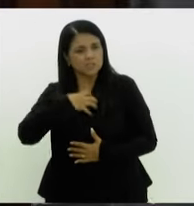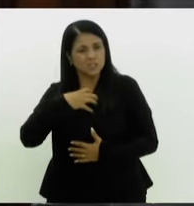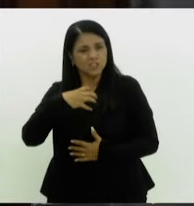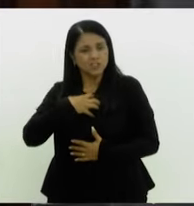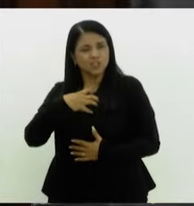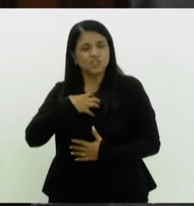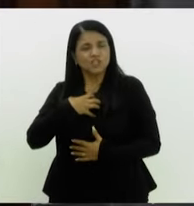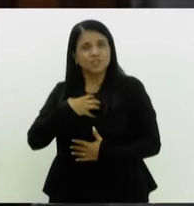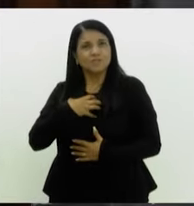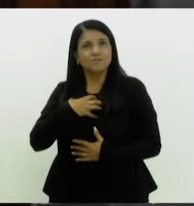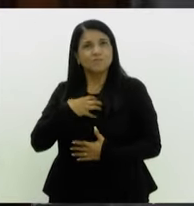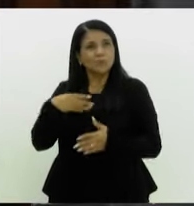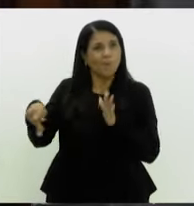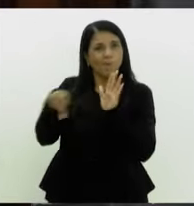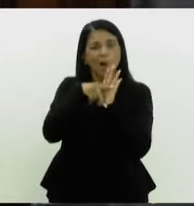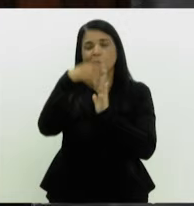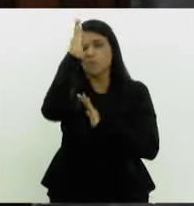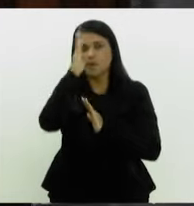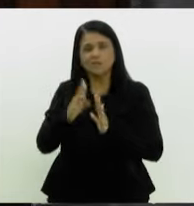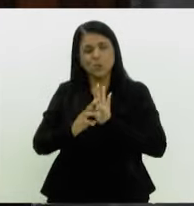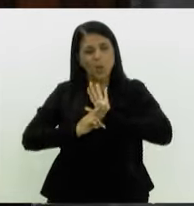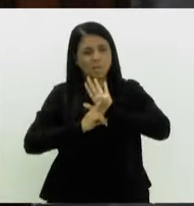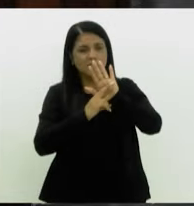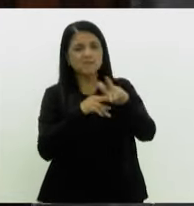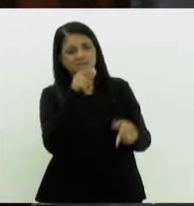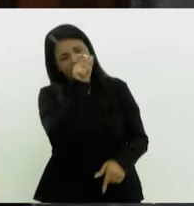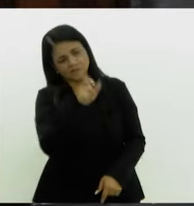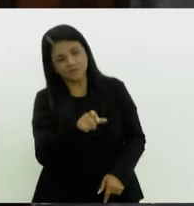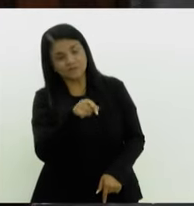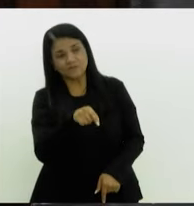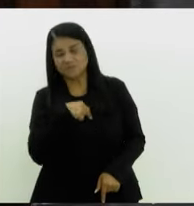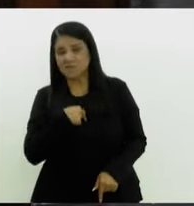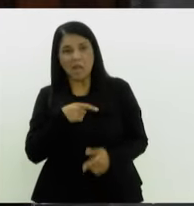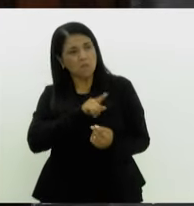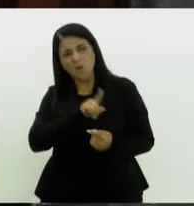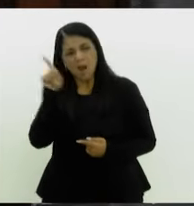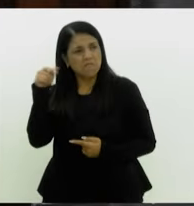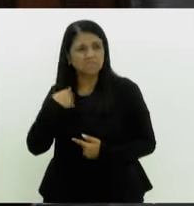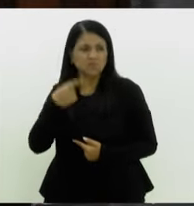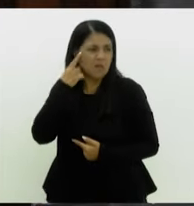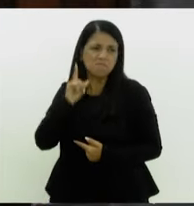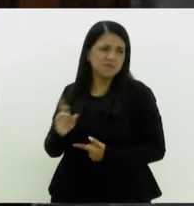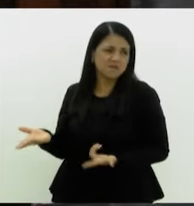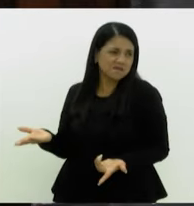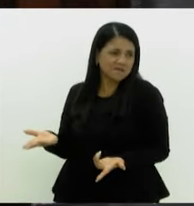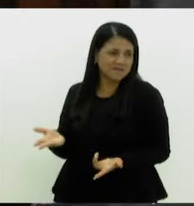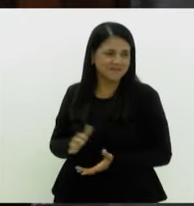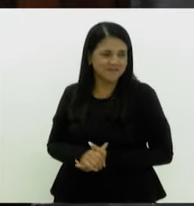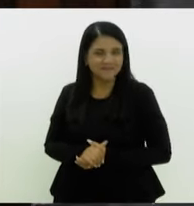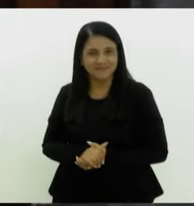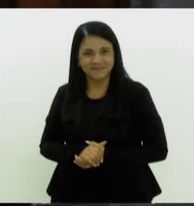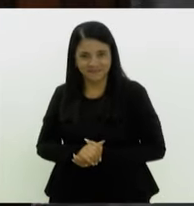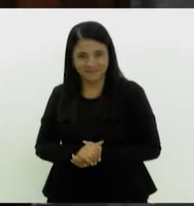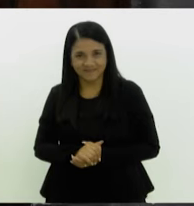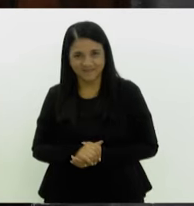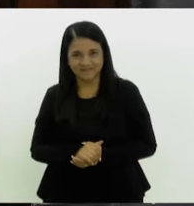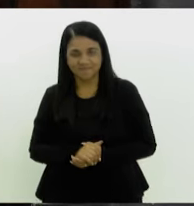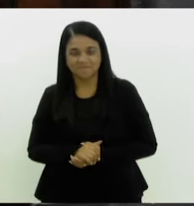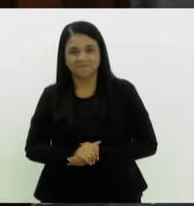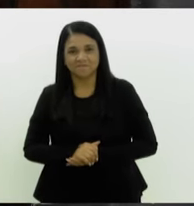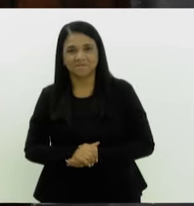vendo você ali como eu me senti representada ela nem sabia nem estava lá nem sabia e nem estava